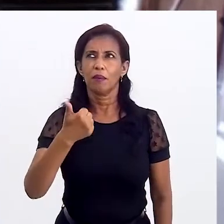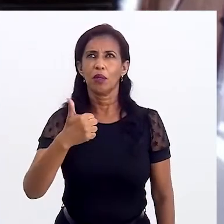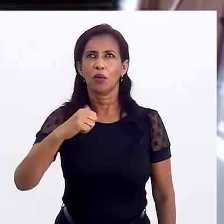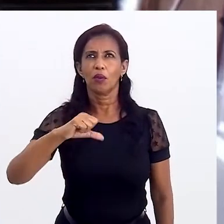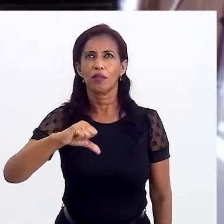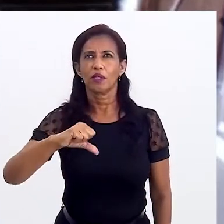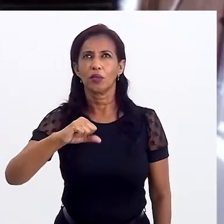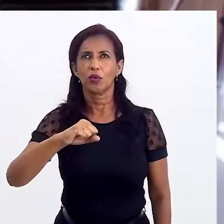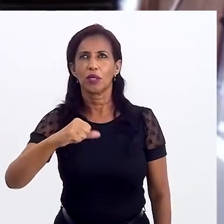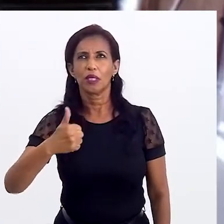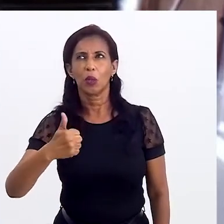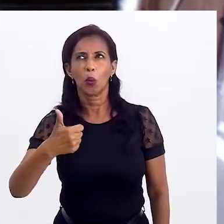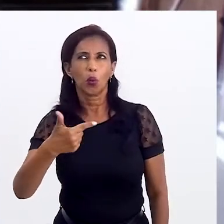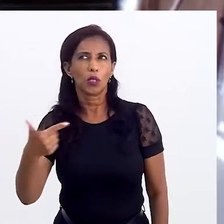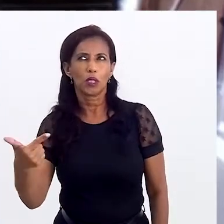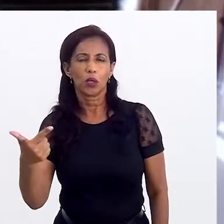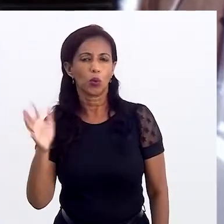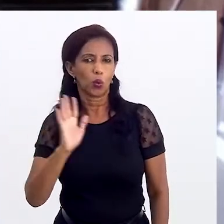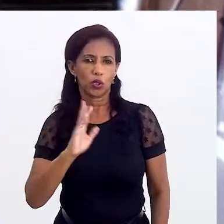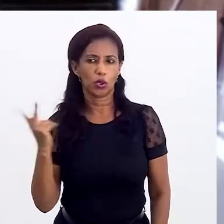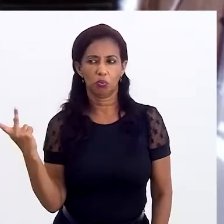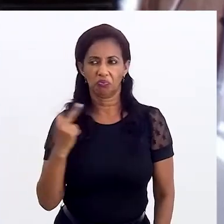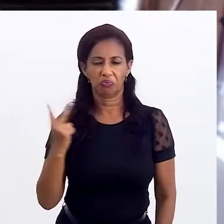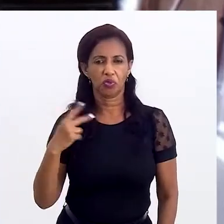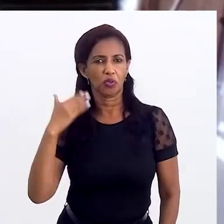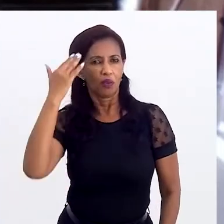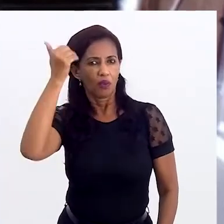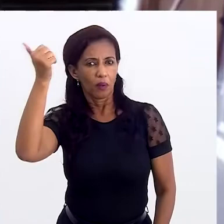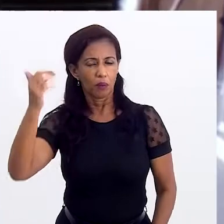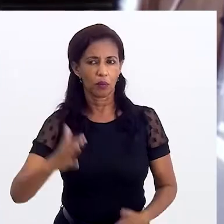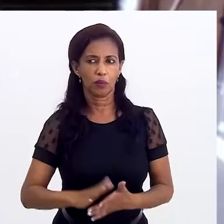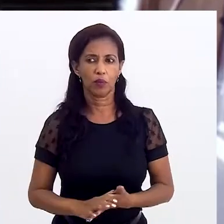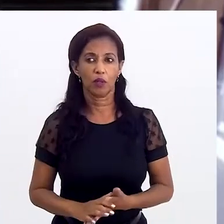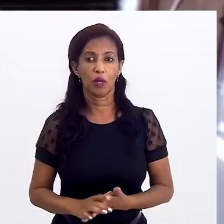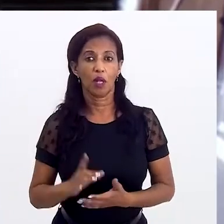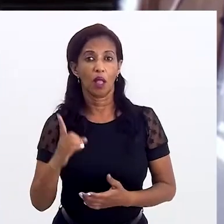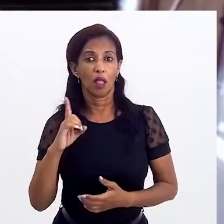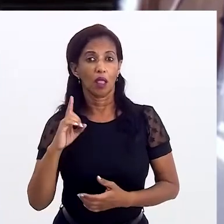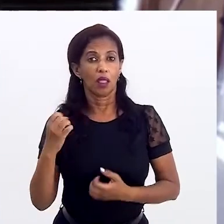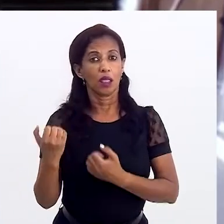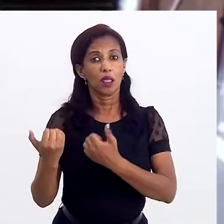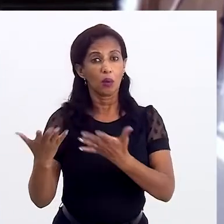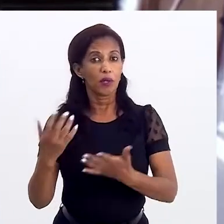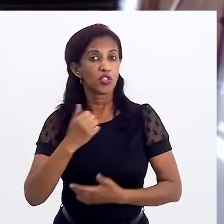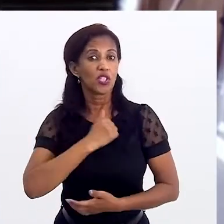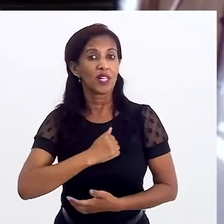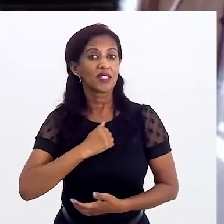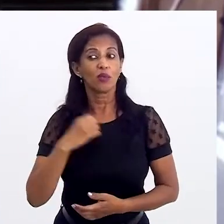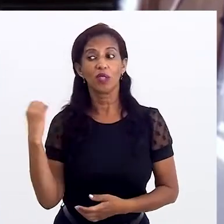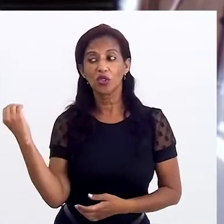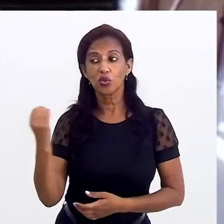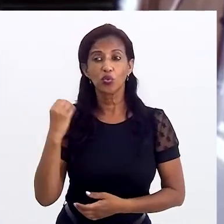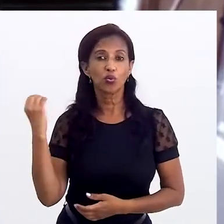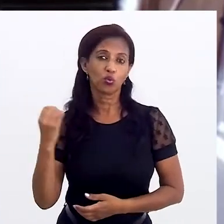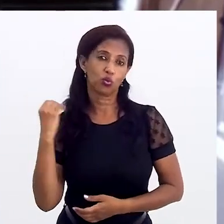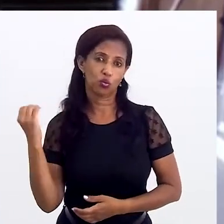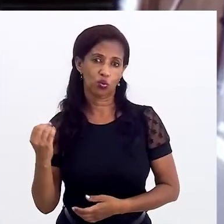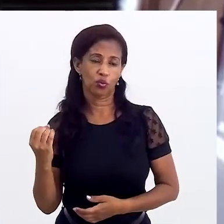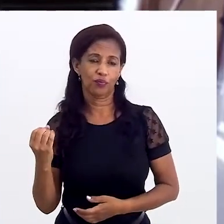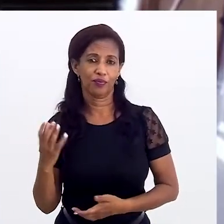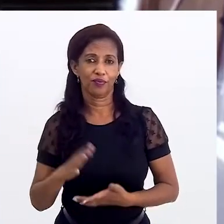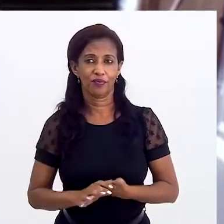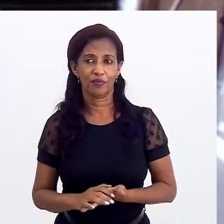81, 82, a dupla tinha estourado no Brasil, e a Deu Pra Ti é uma música de saudade do Sul, de Porto